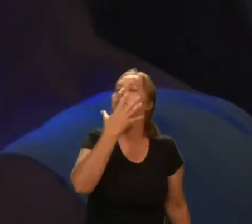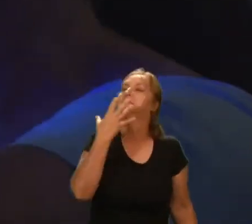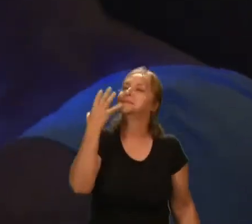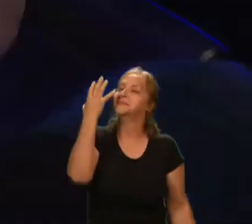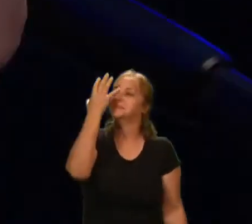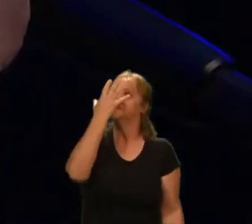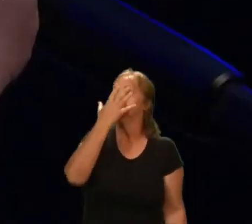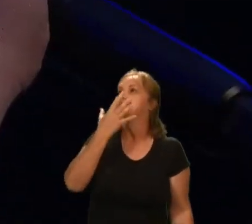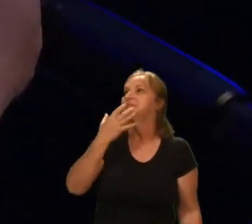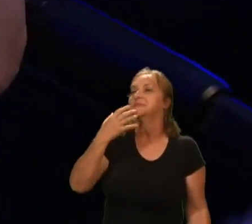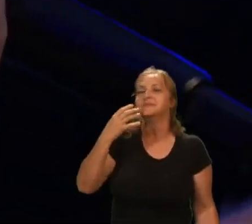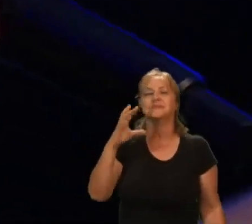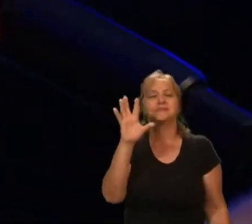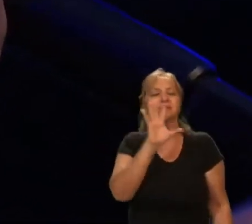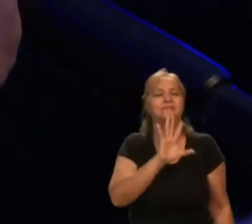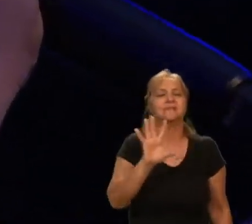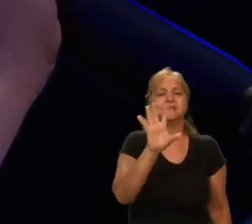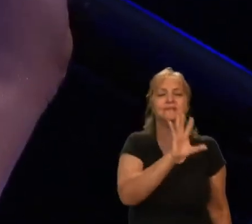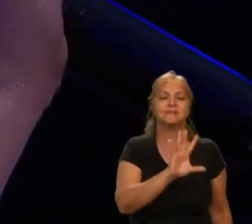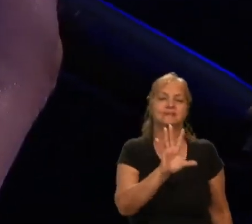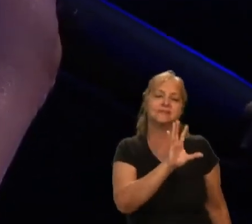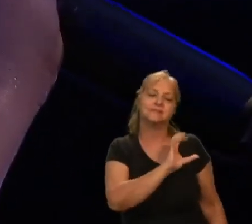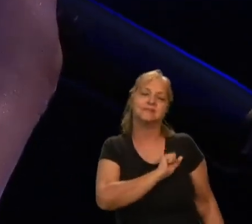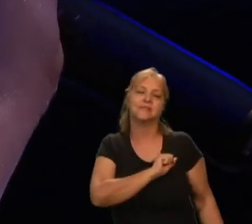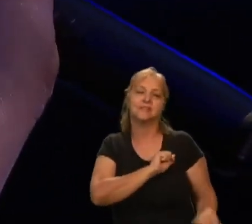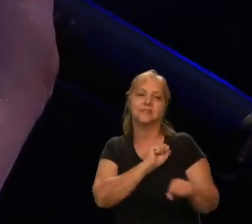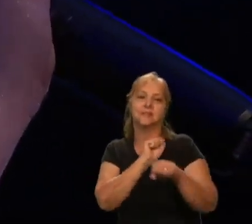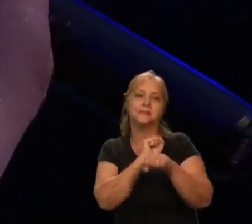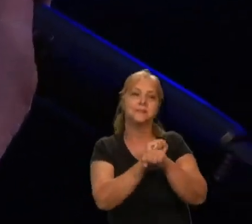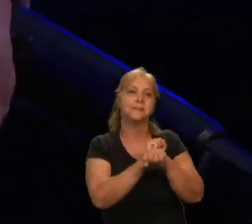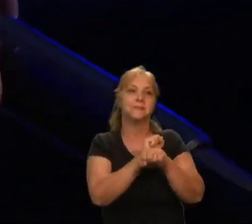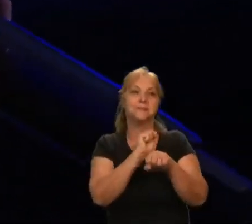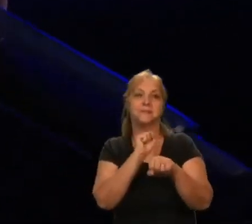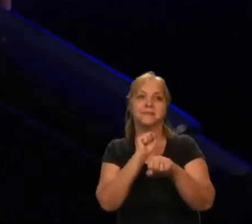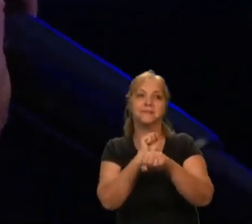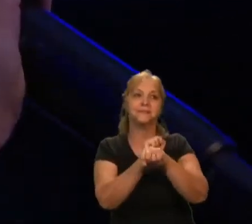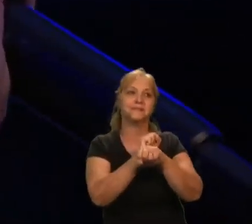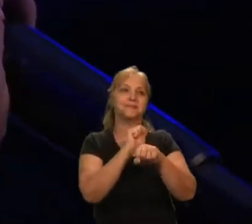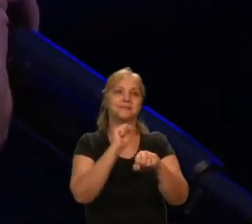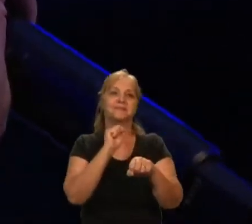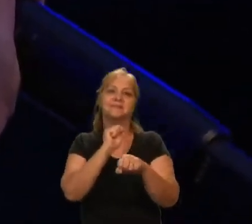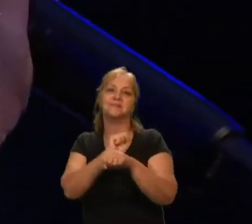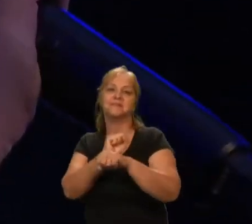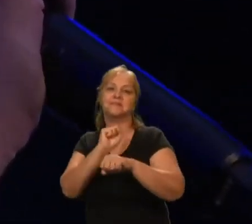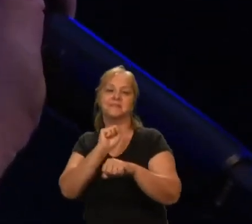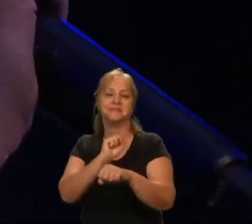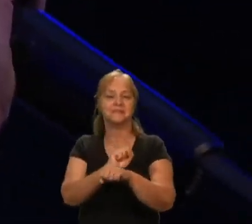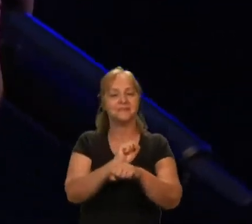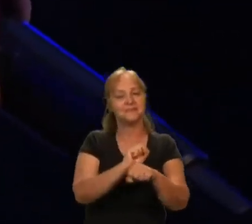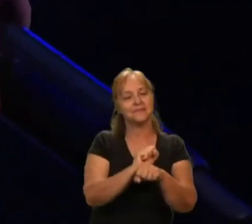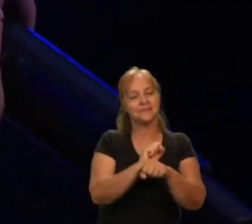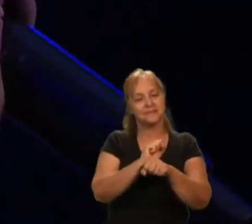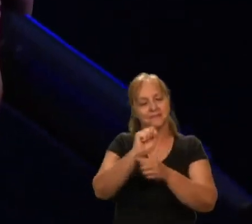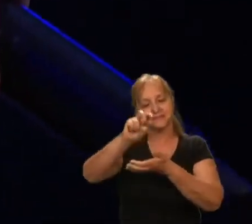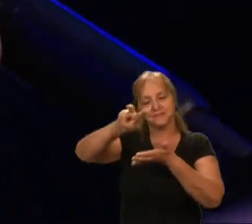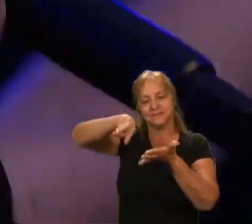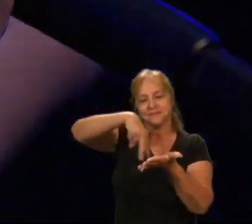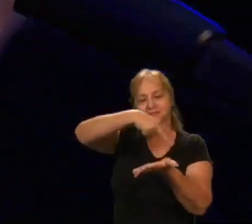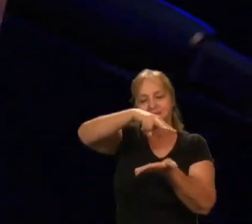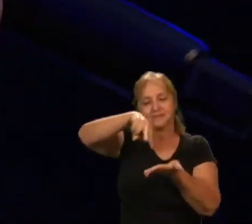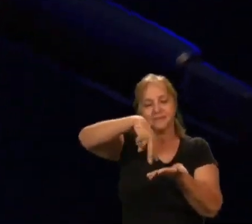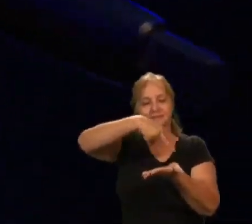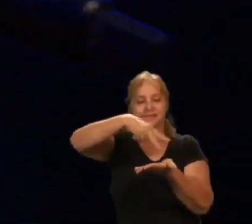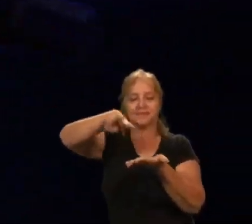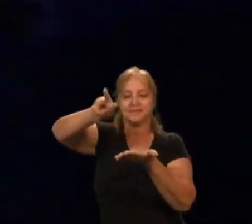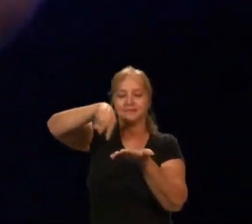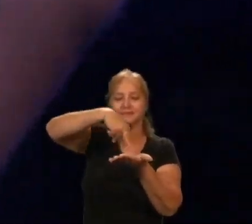apaixonada, te esperando para dançar, e